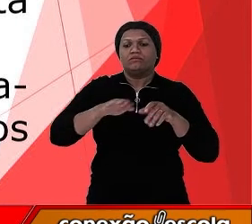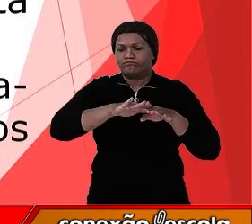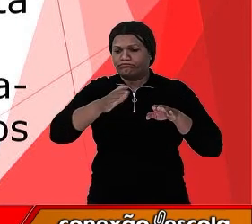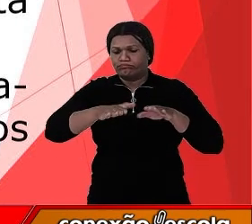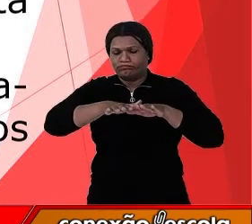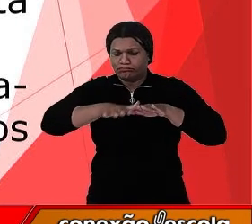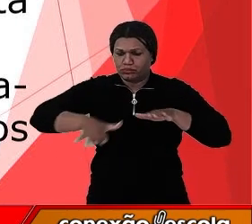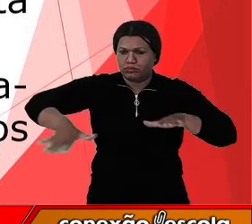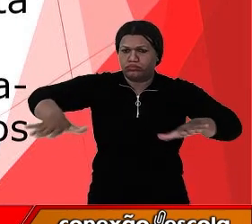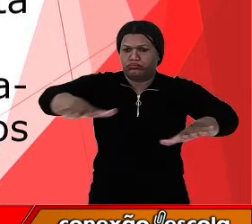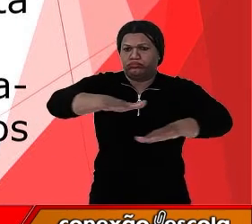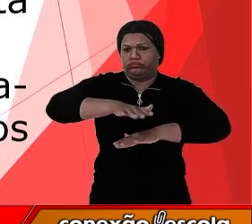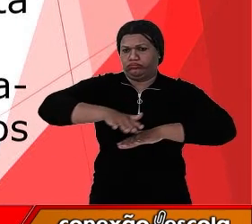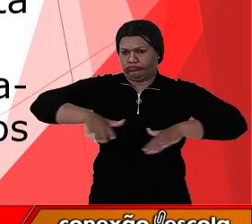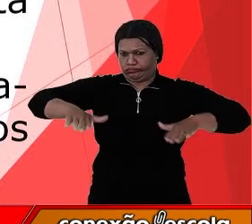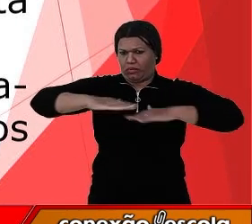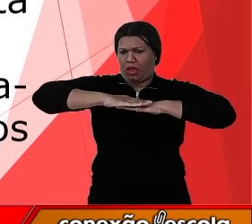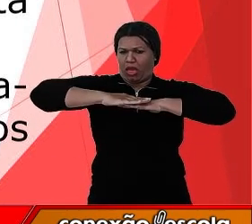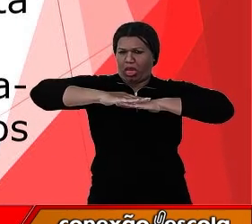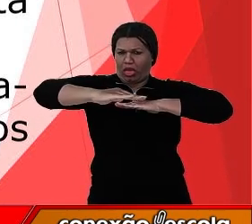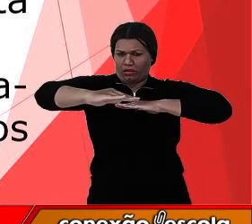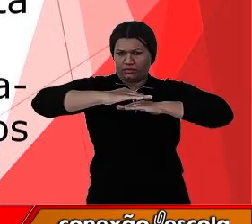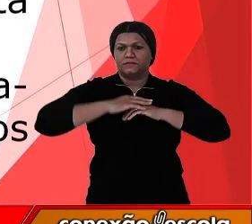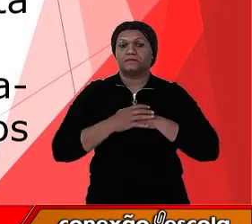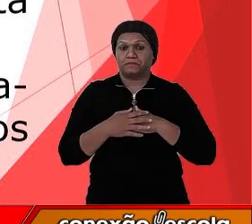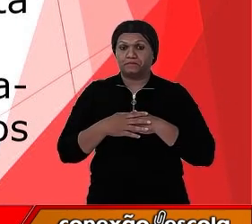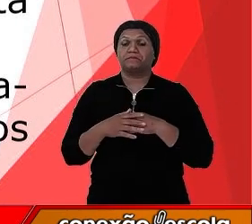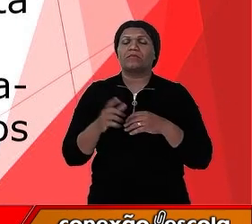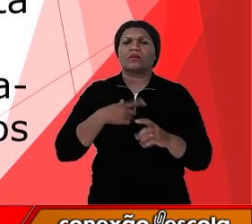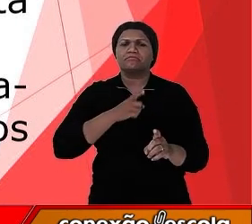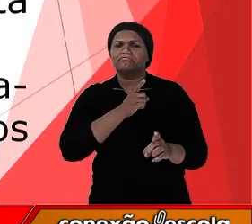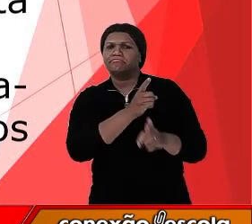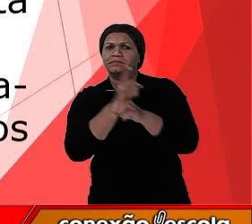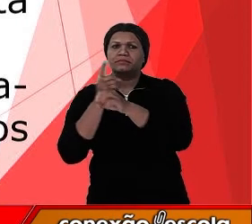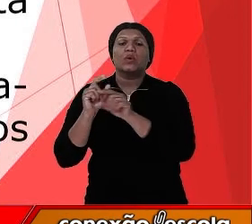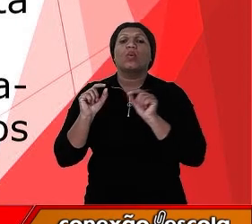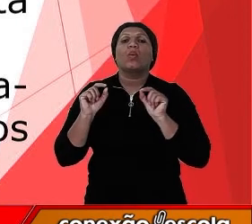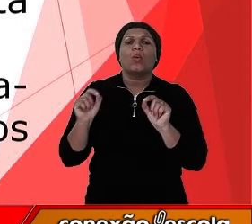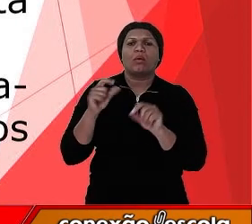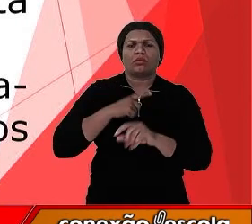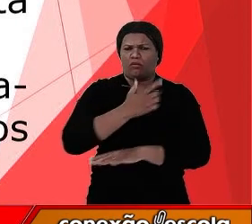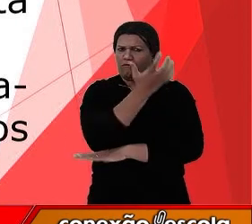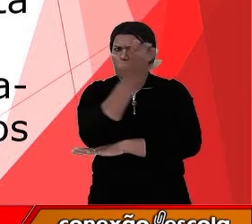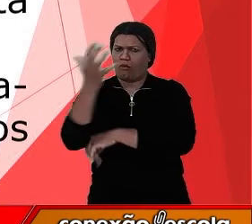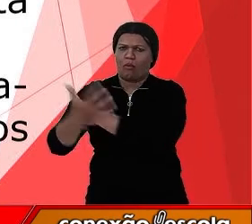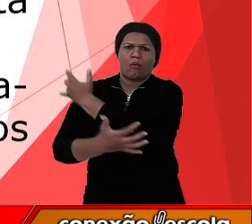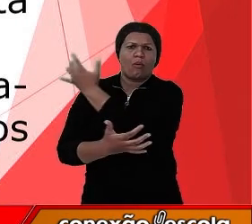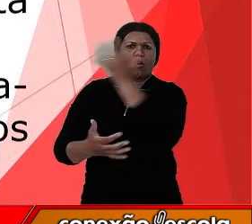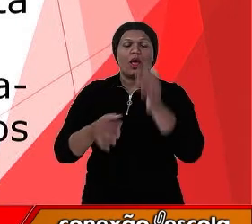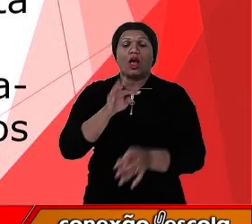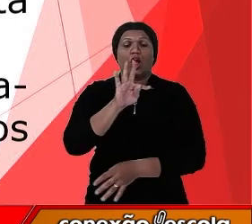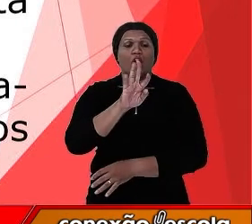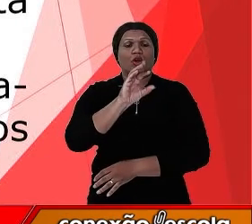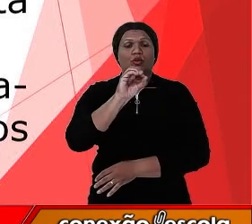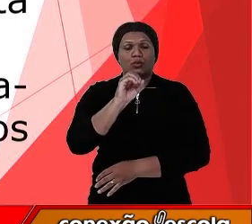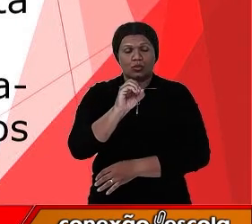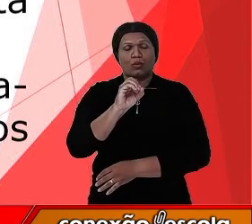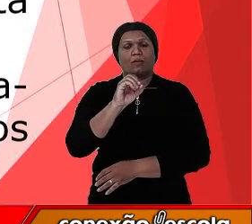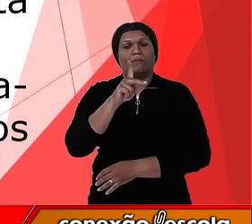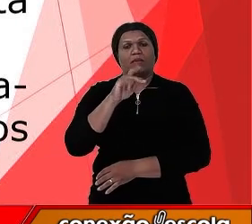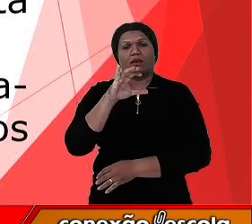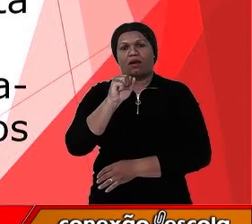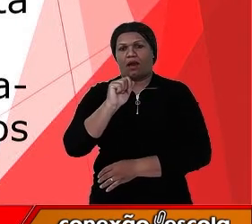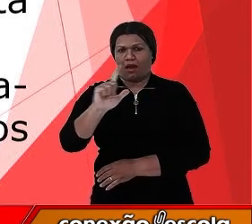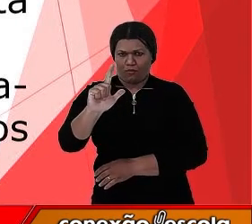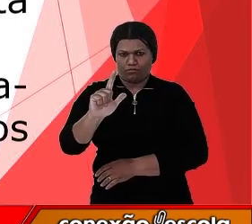relevo plano nós encontramos uma floresta tropical também chamada de Floresta Equatorial